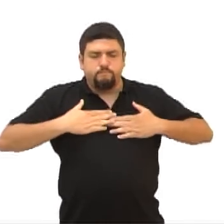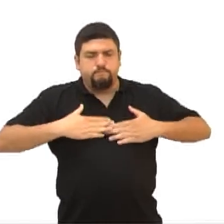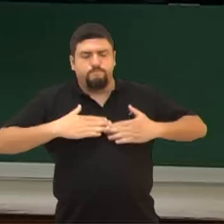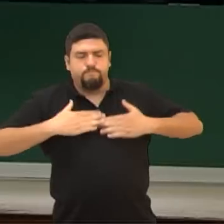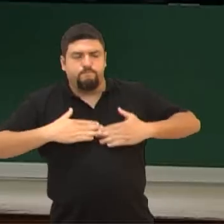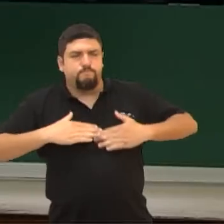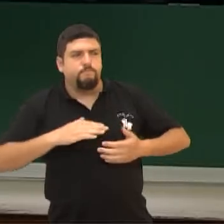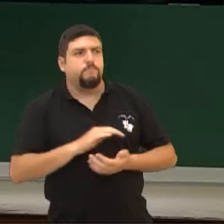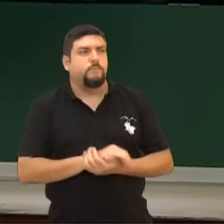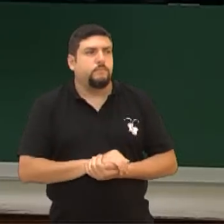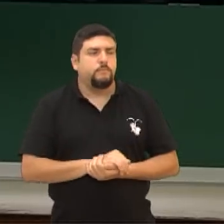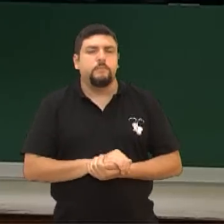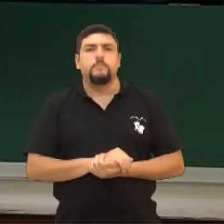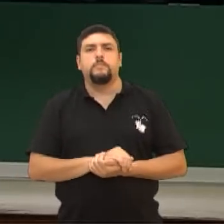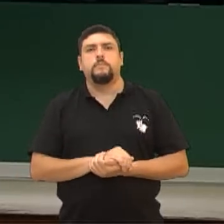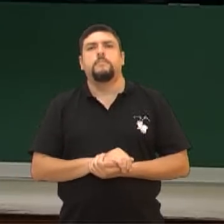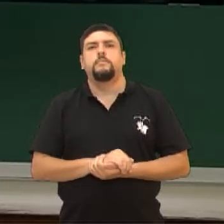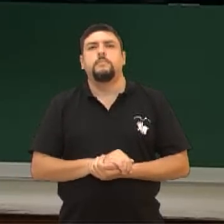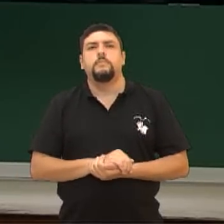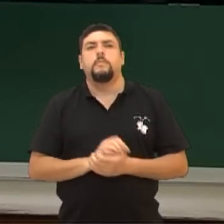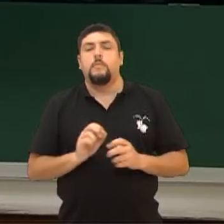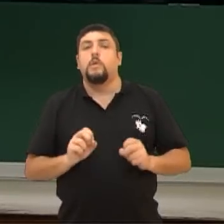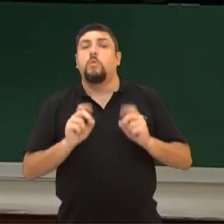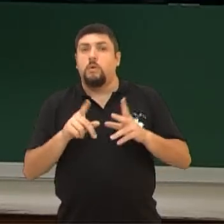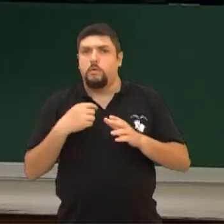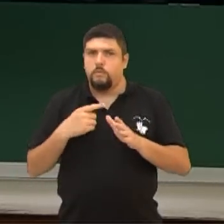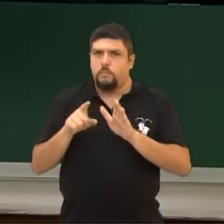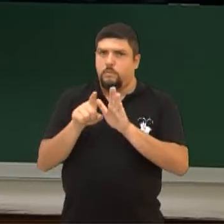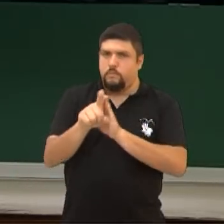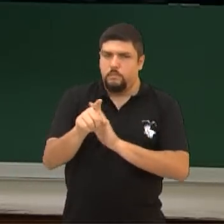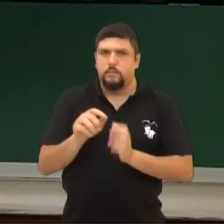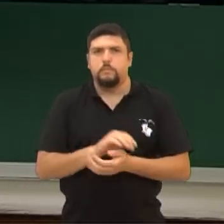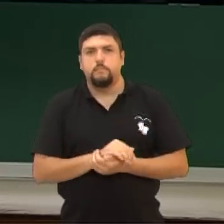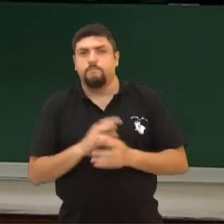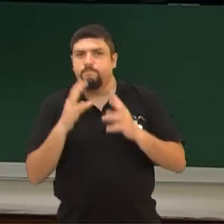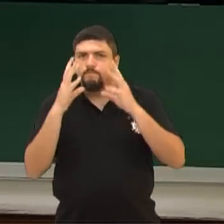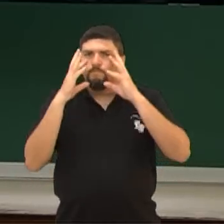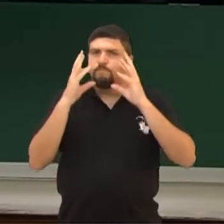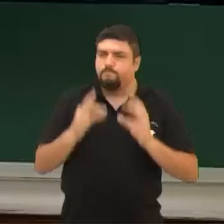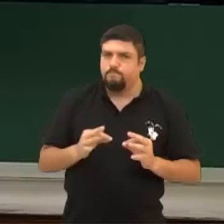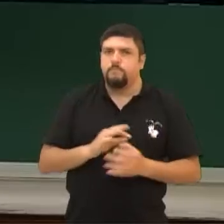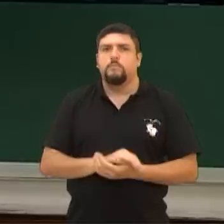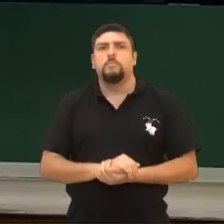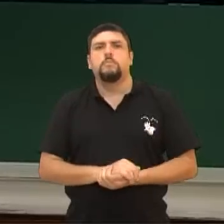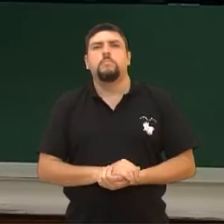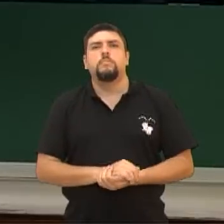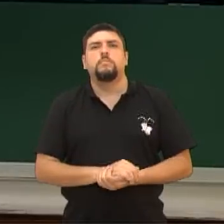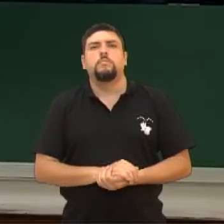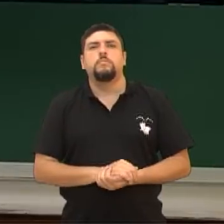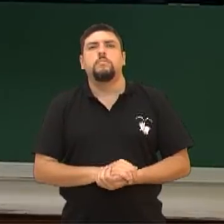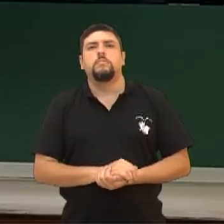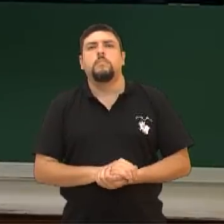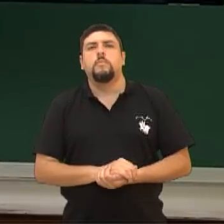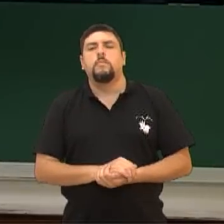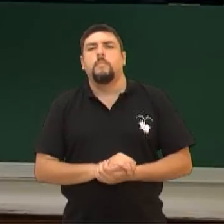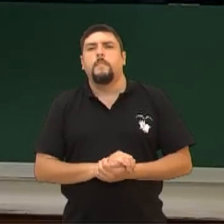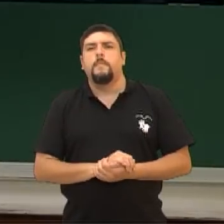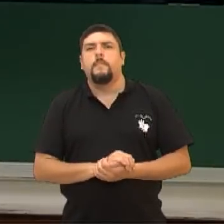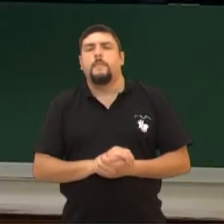esse ano. Tá. Agora vem a pergunta, prestar bastante atenção. Observando